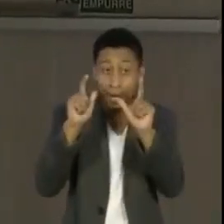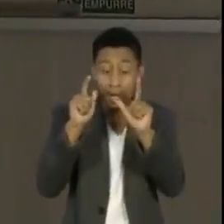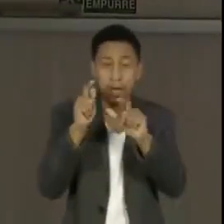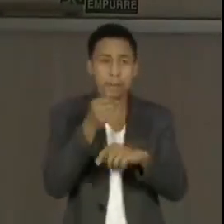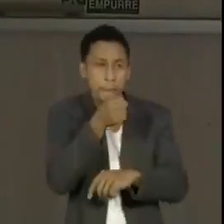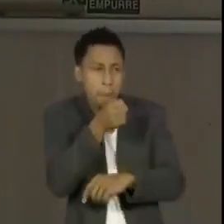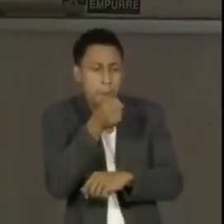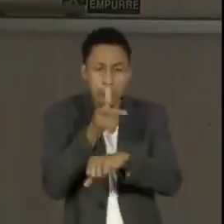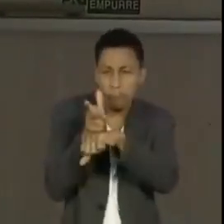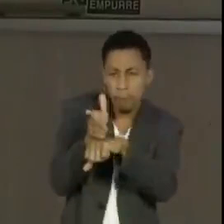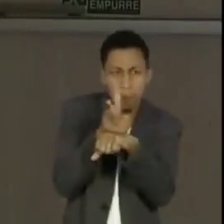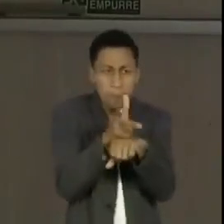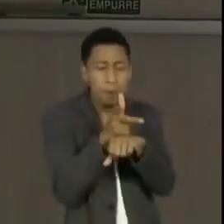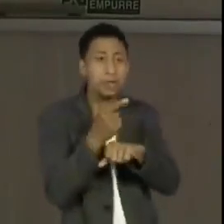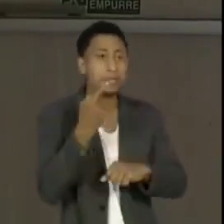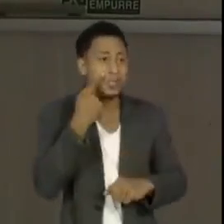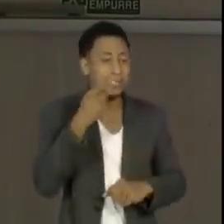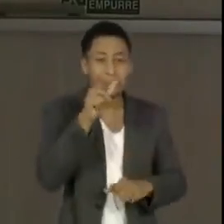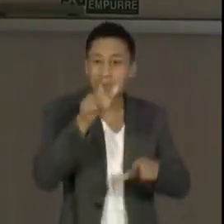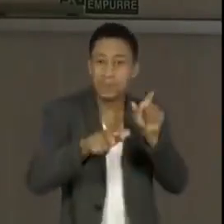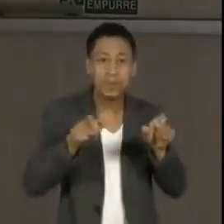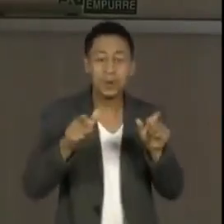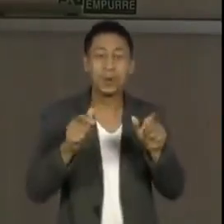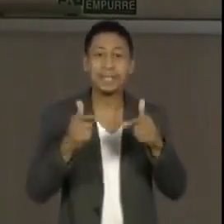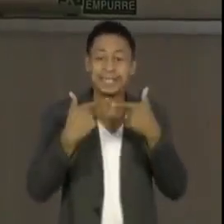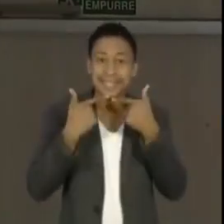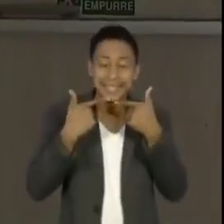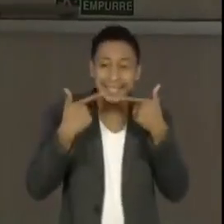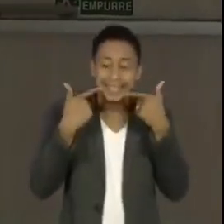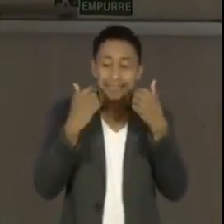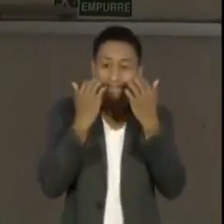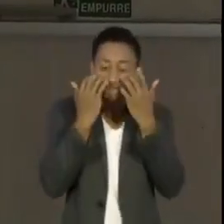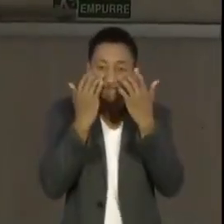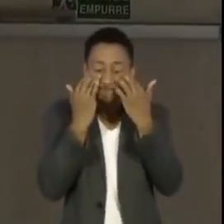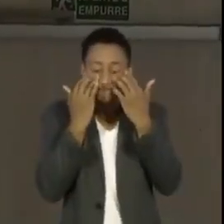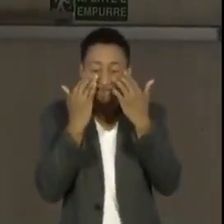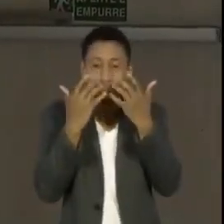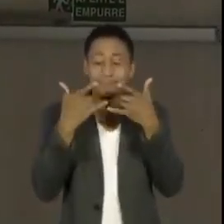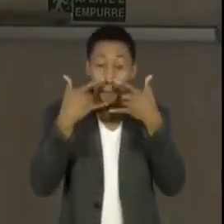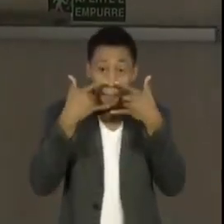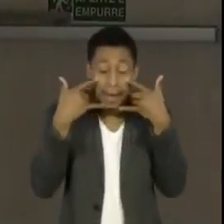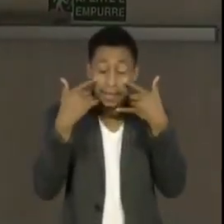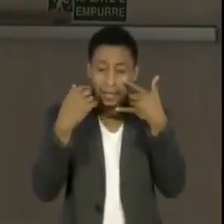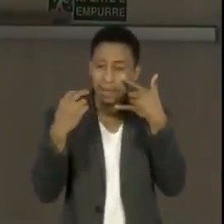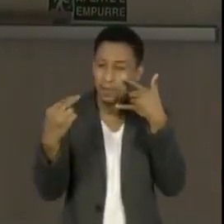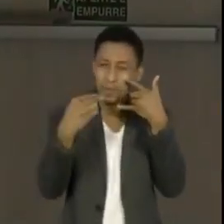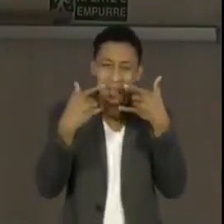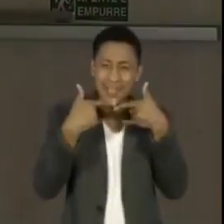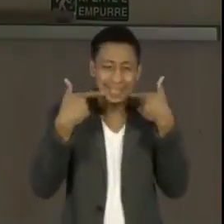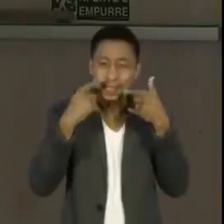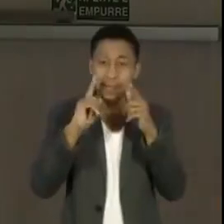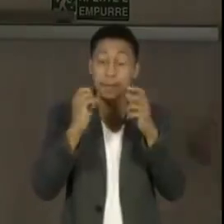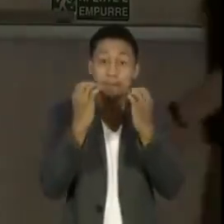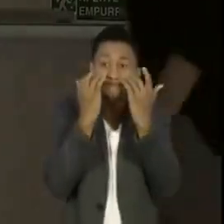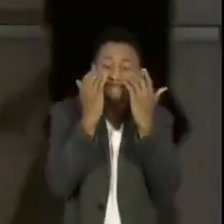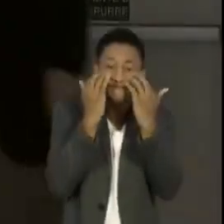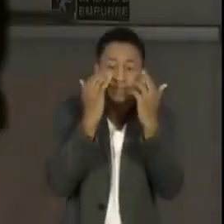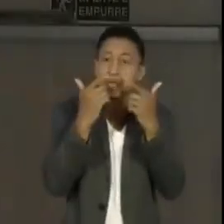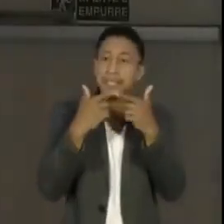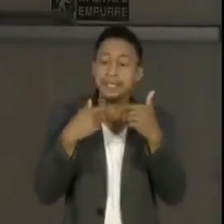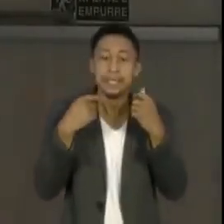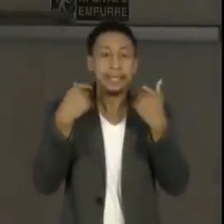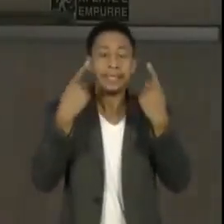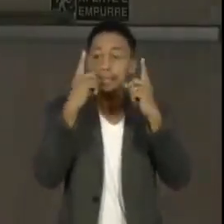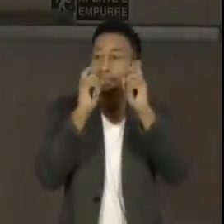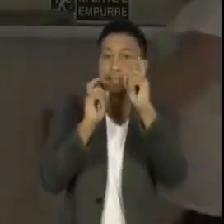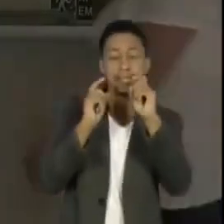e a expressão facial, mesmo com máscara, desses funcionários, desses profissionais da área da saúde, que estão há 10 meses de forma